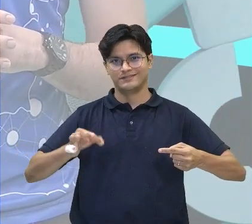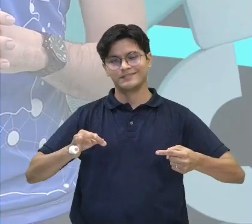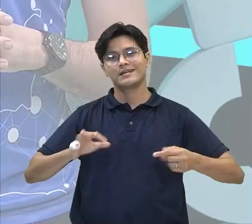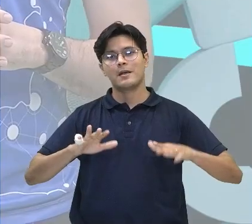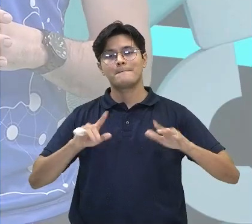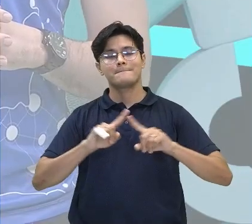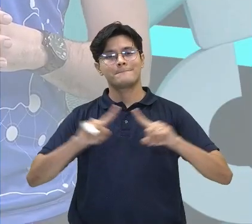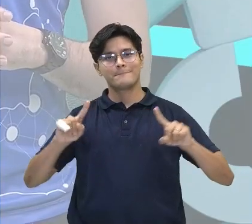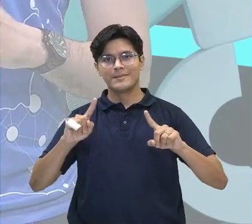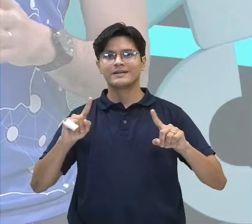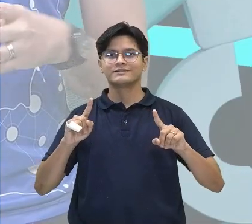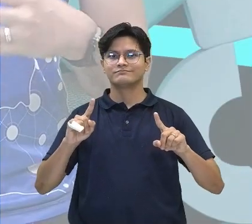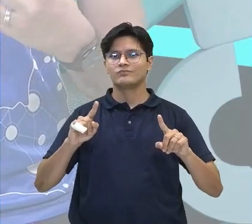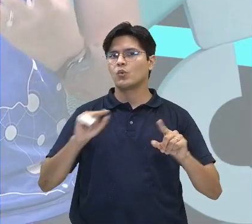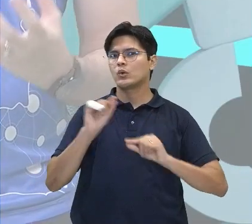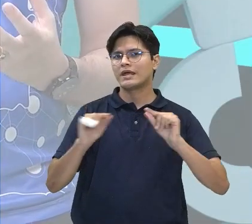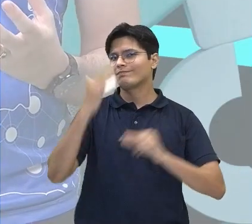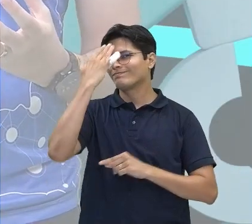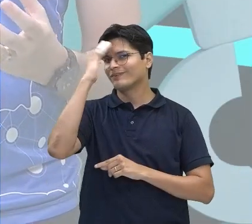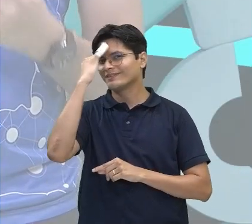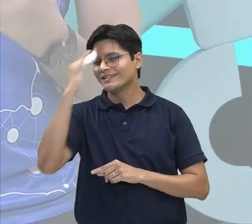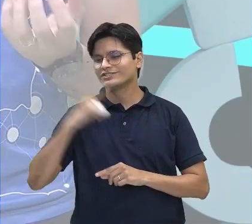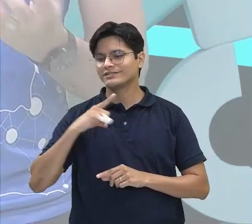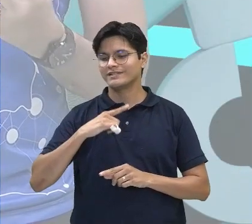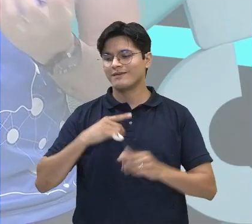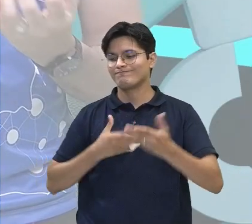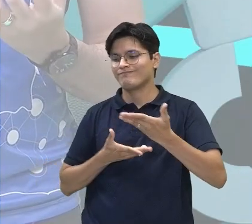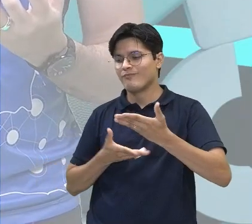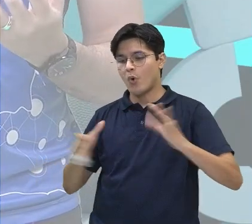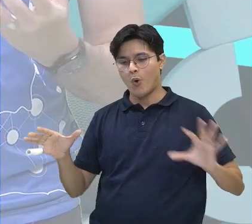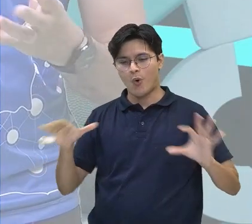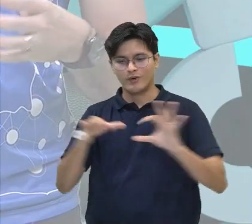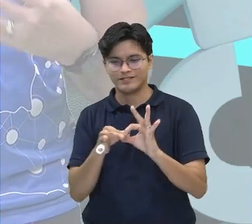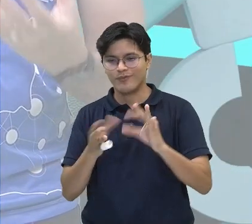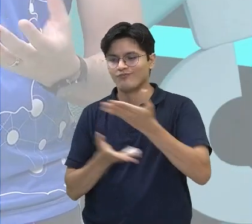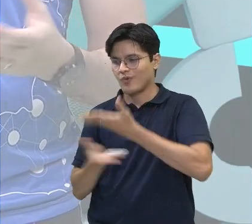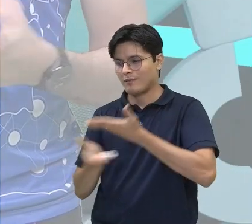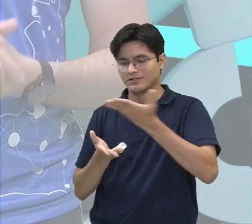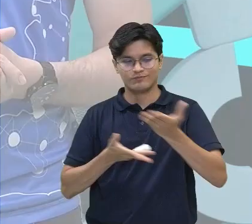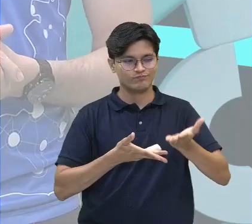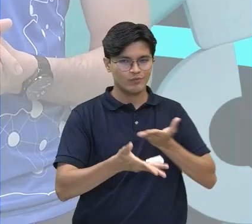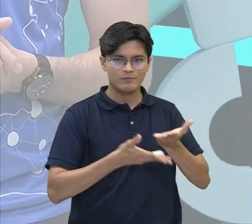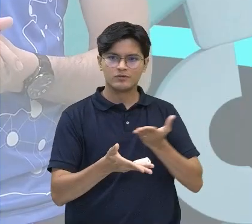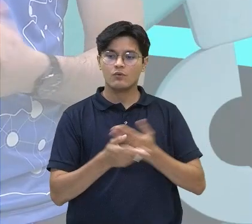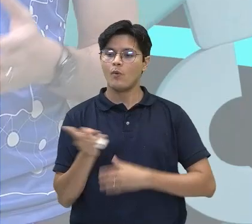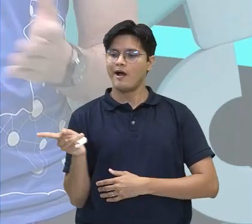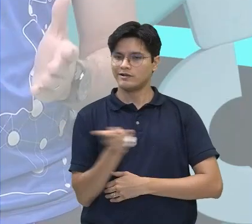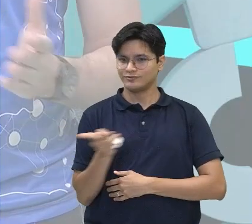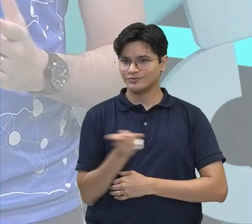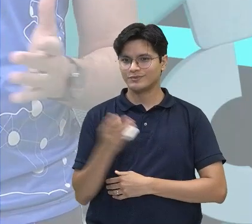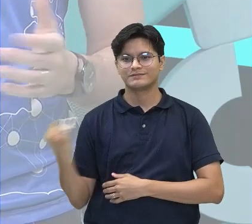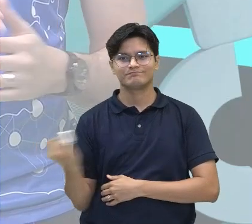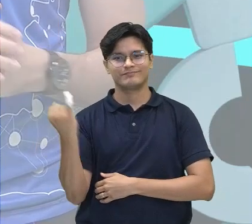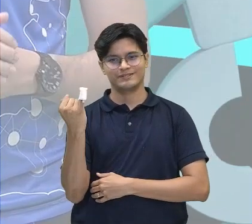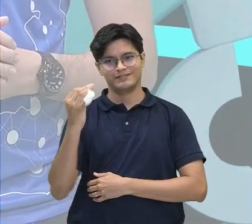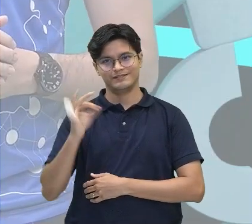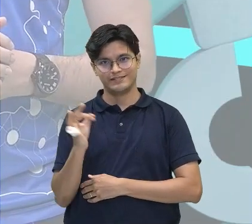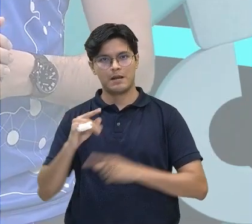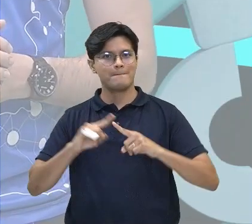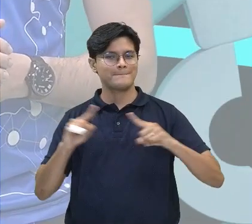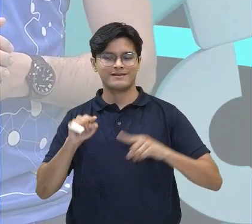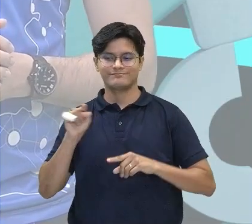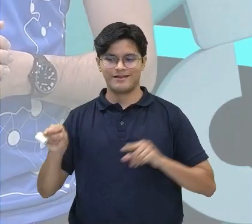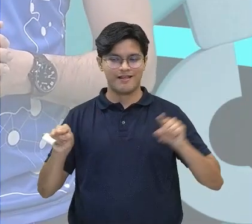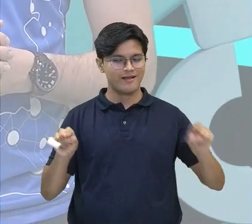não teria esses problemas, essa rivalidade. Ou teríamos uma rivalidade saudável de quem cumpre melhor a sua função, talvez, né?